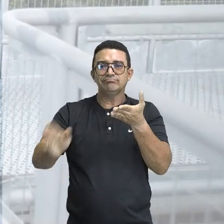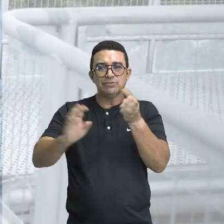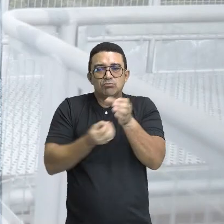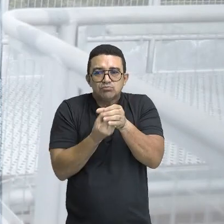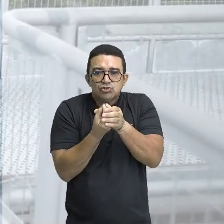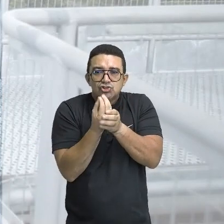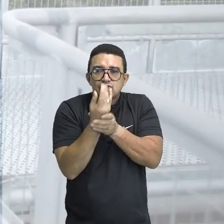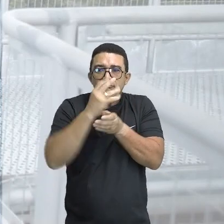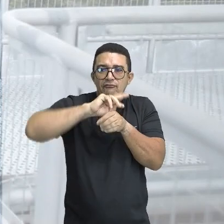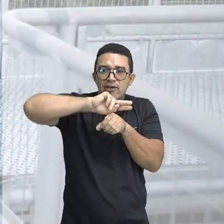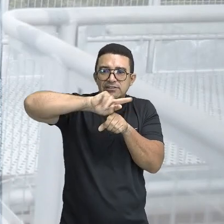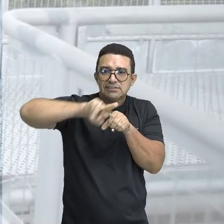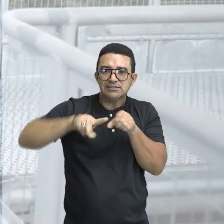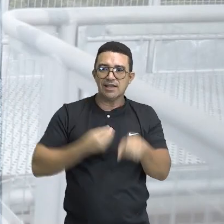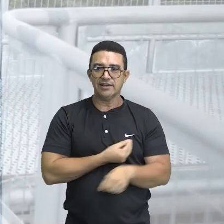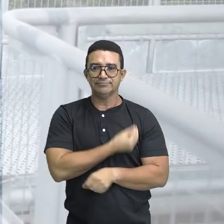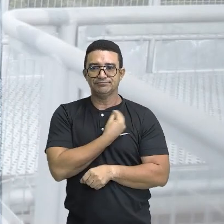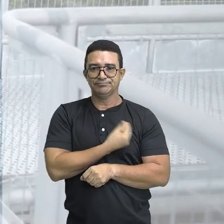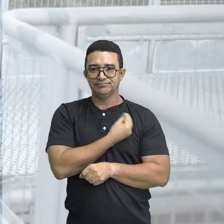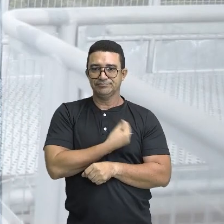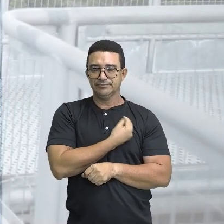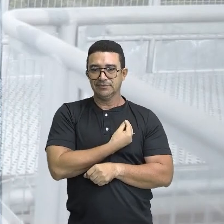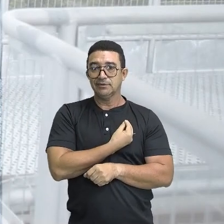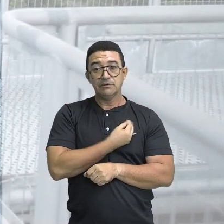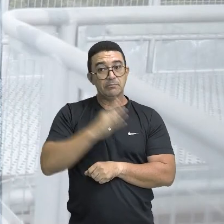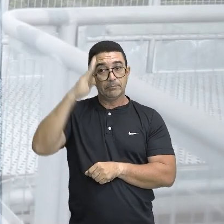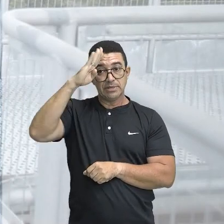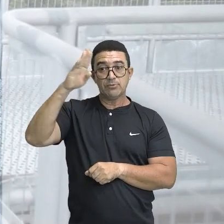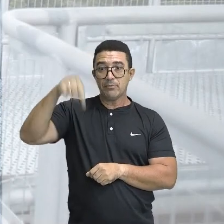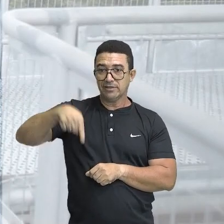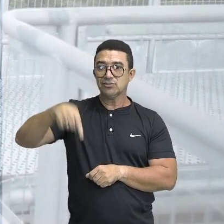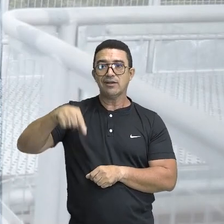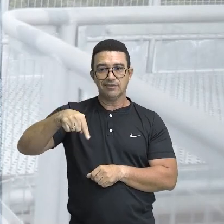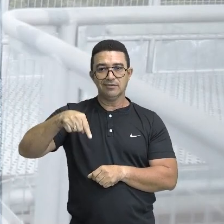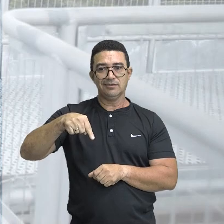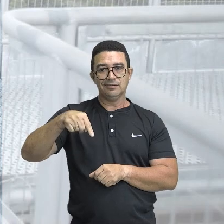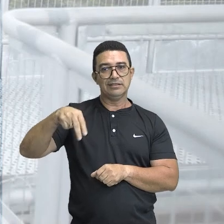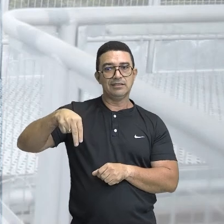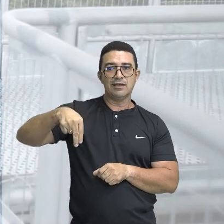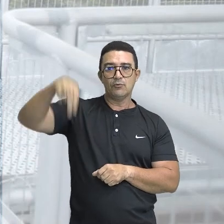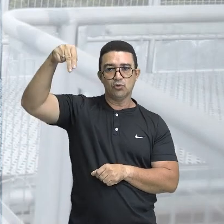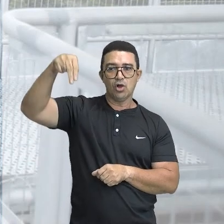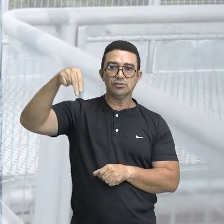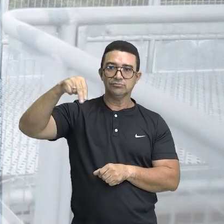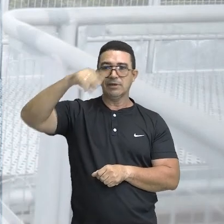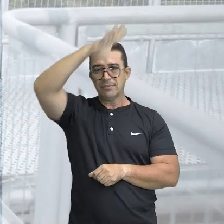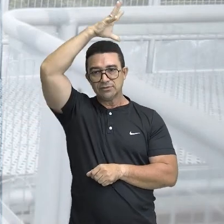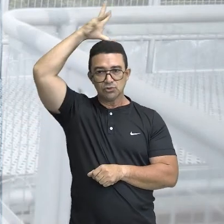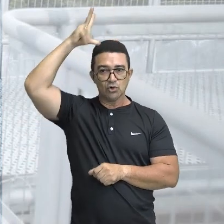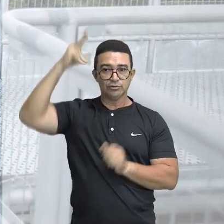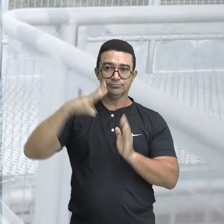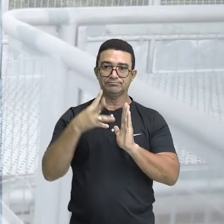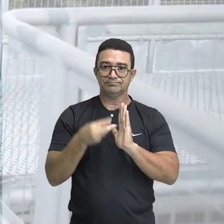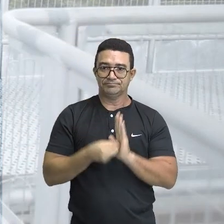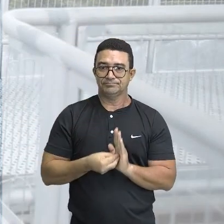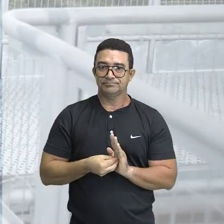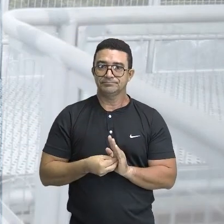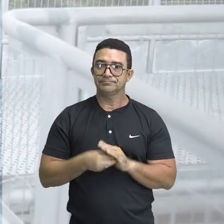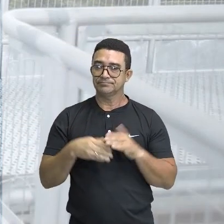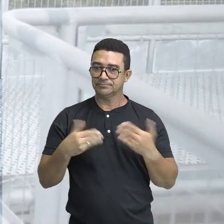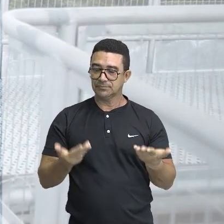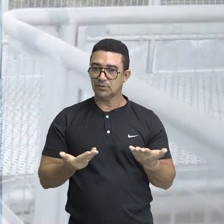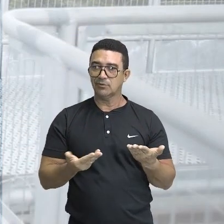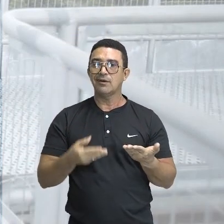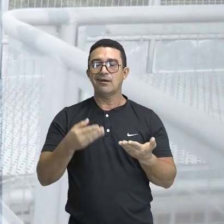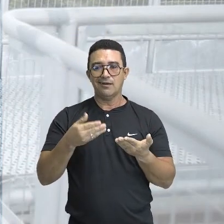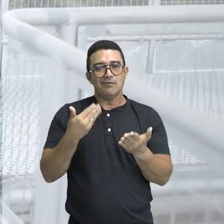nossa região, que isso é essa questão ambiental aí que está vinculada ao desmatamento da Amazônia, tá? Então, realmente representa essa